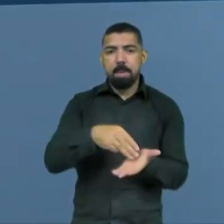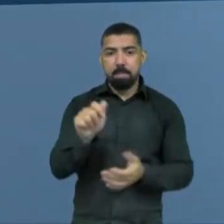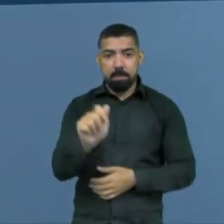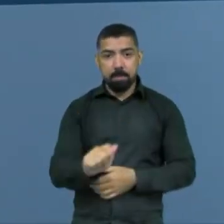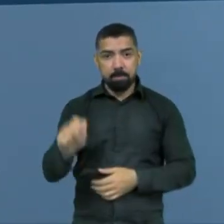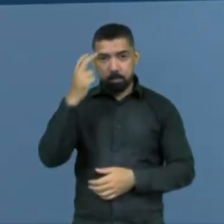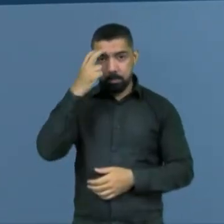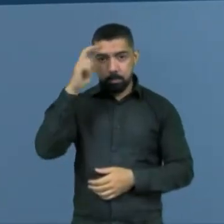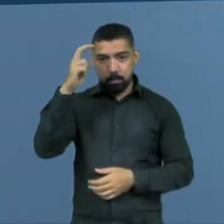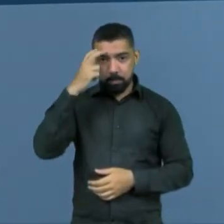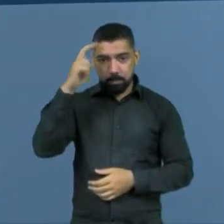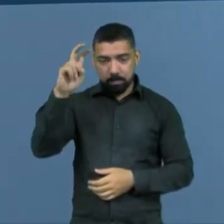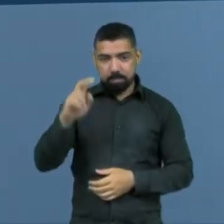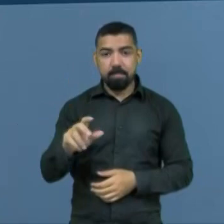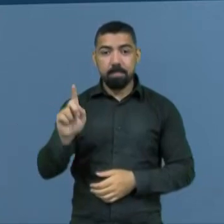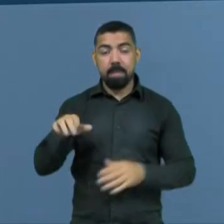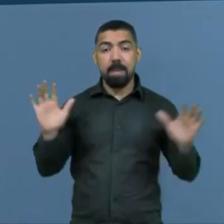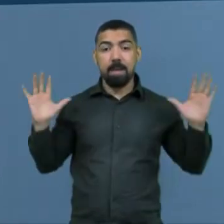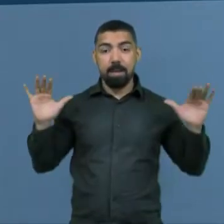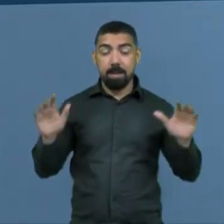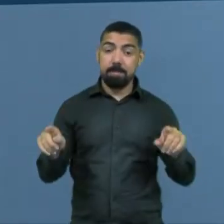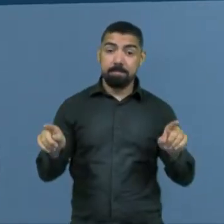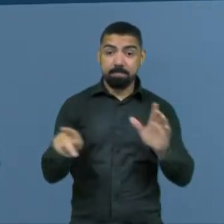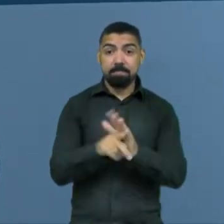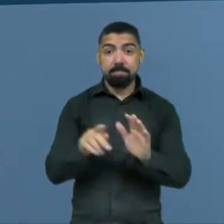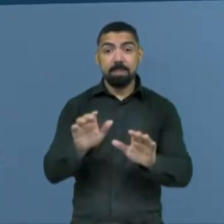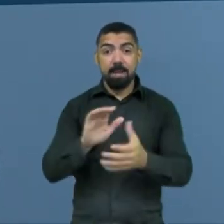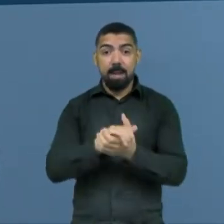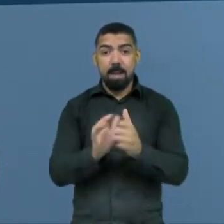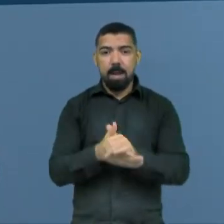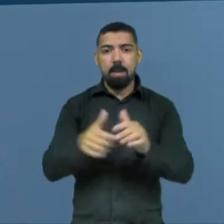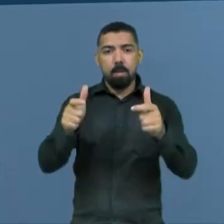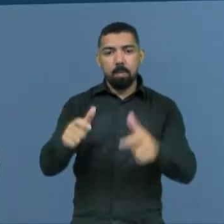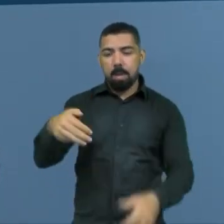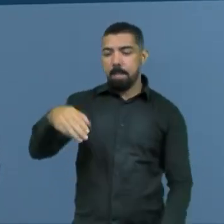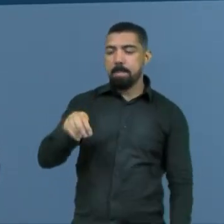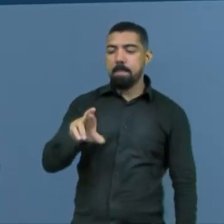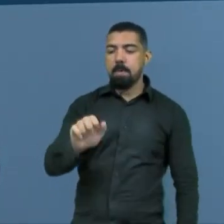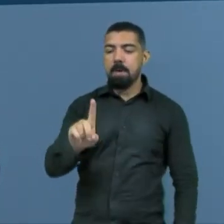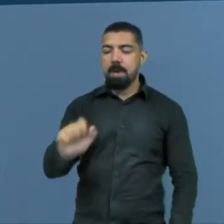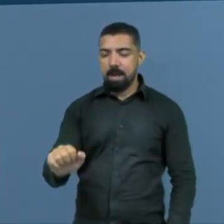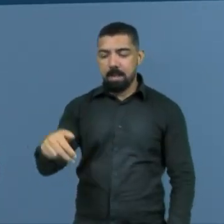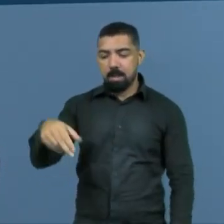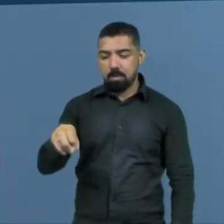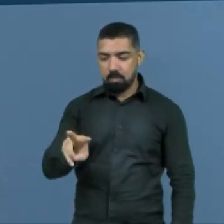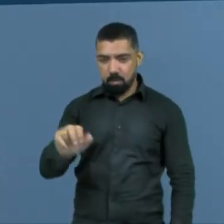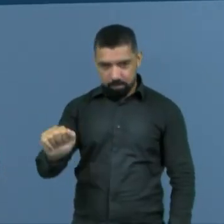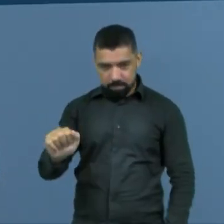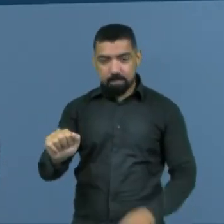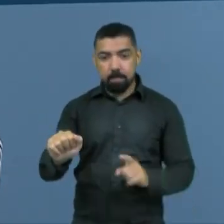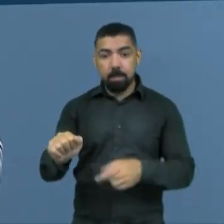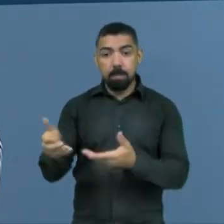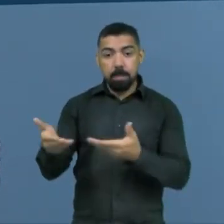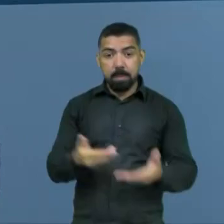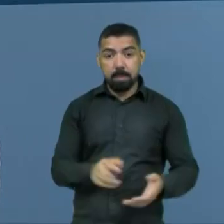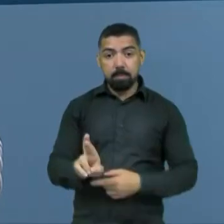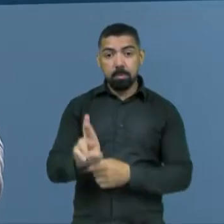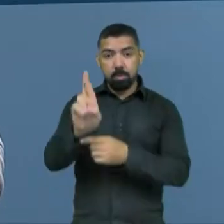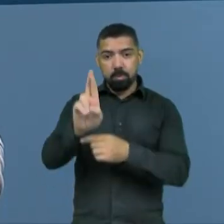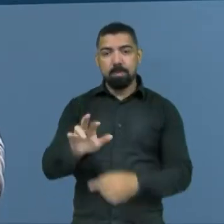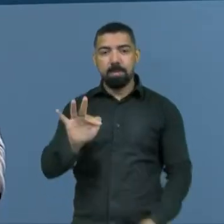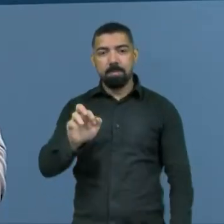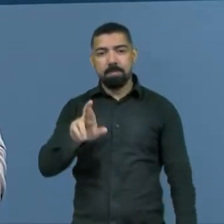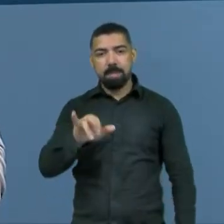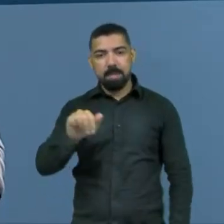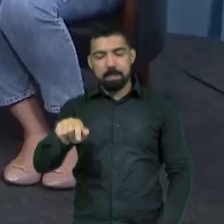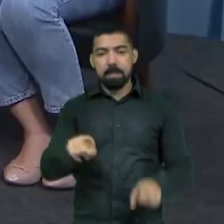Associação Cultural Anjos da Arte, lá de Morada Nova. Eu recebo o diretor do grupo, Ferreira Filho, e o produtor